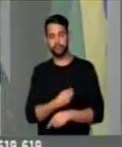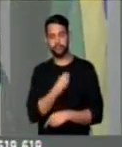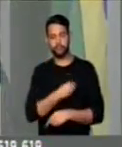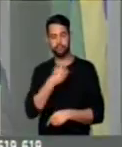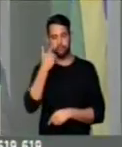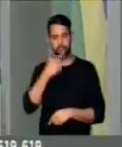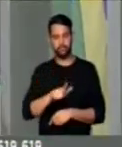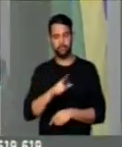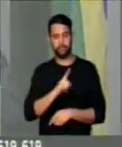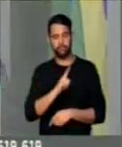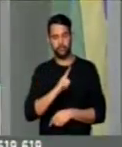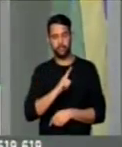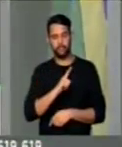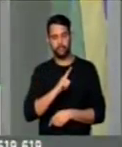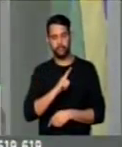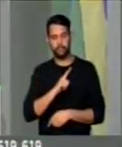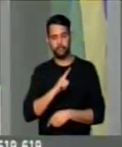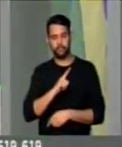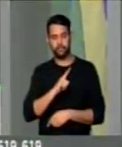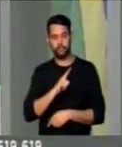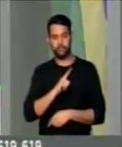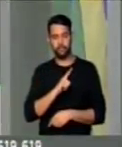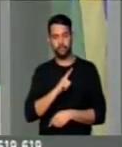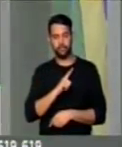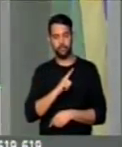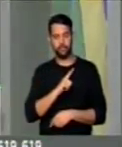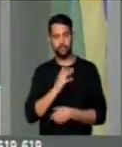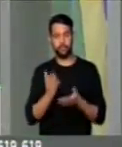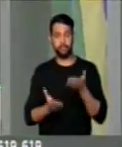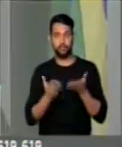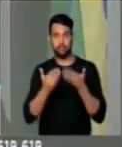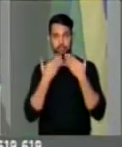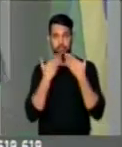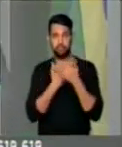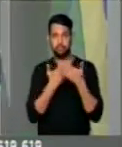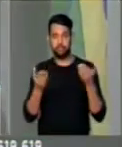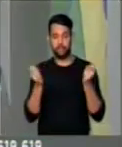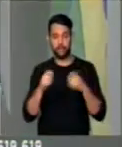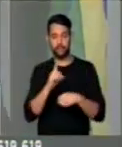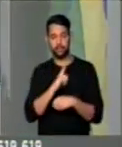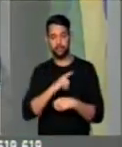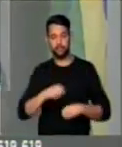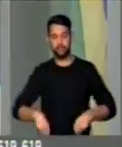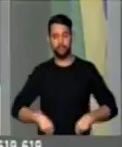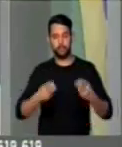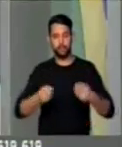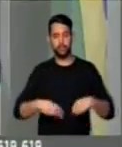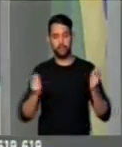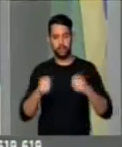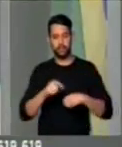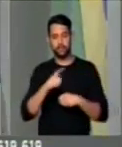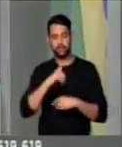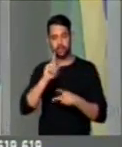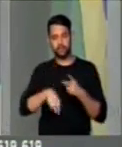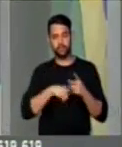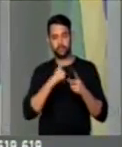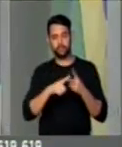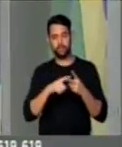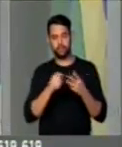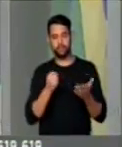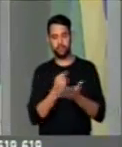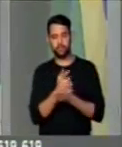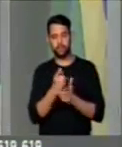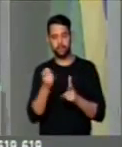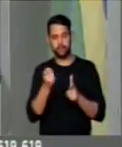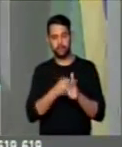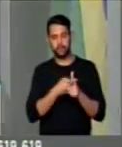de novo, ter uns parâmetros colocados, que ela possa ter um gasto e possa, depois de quitar os